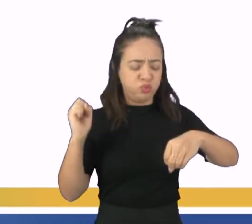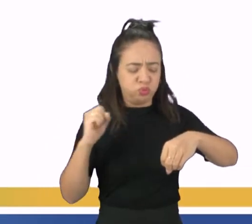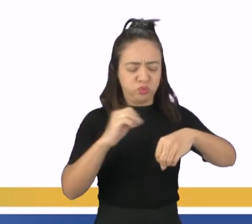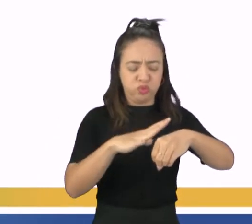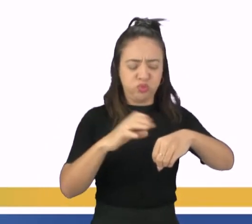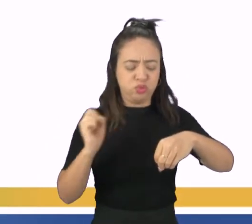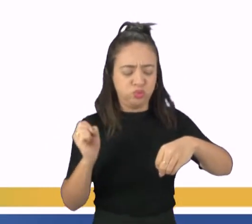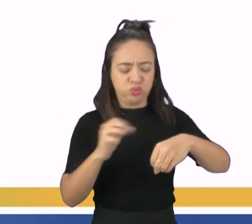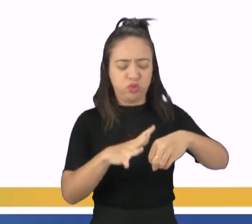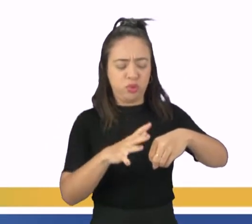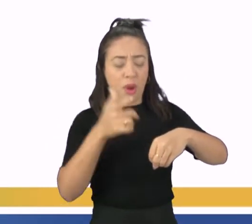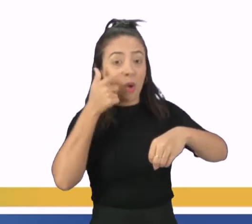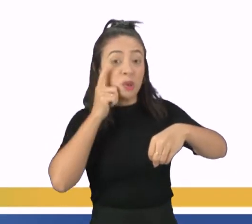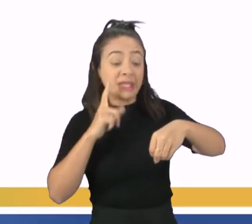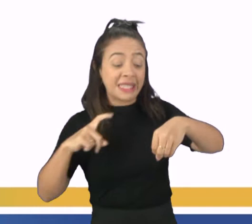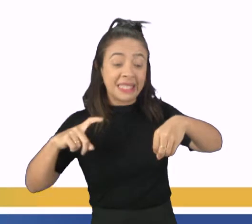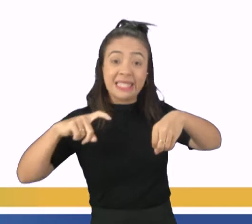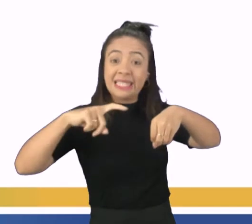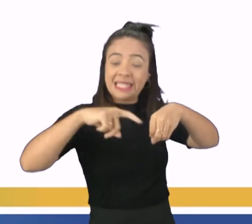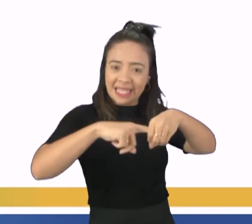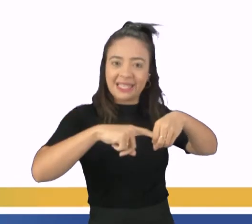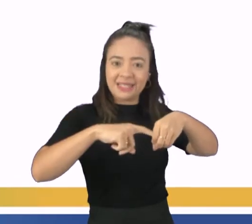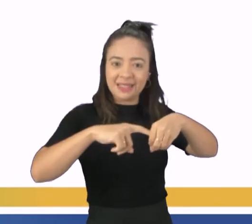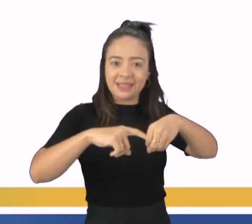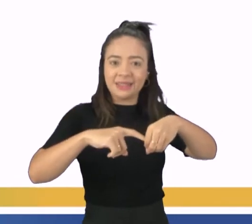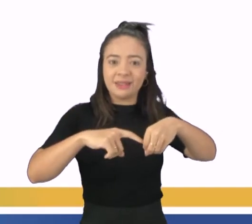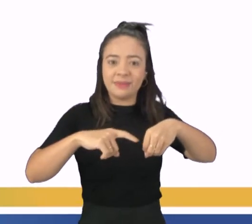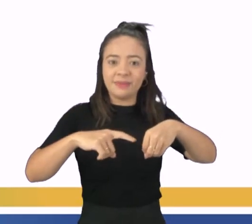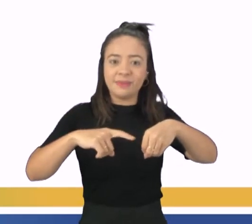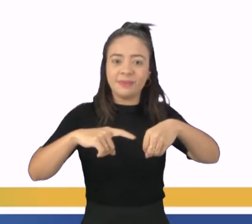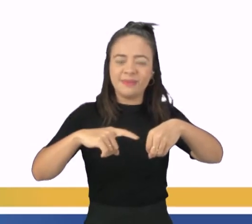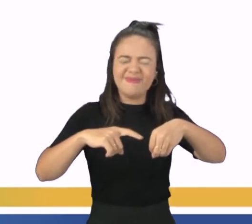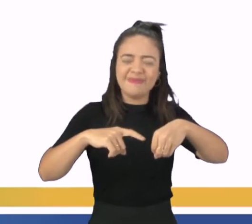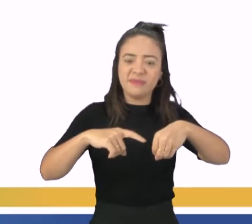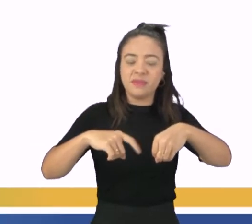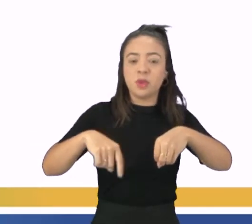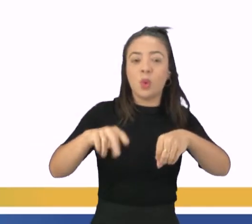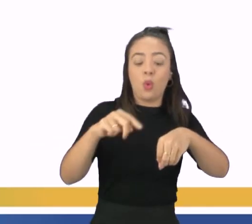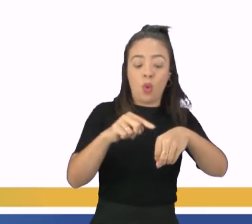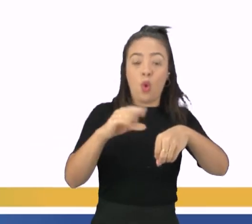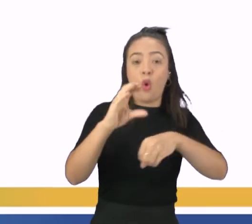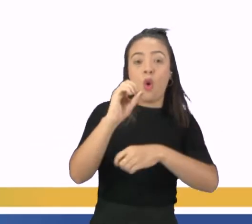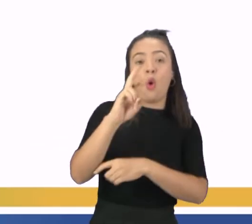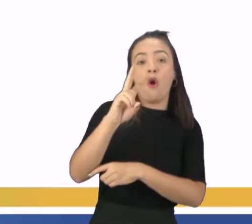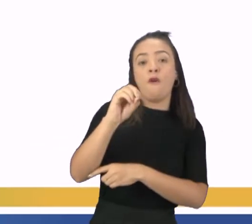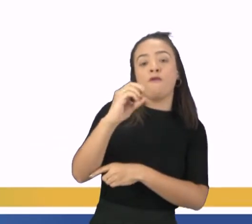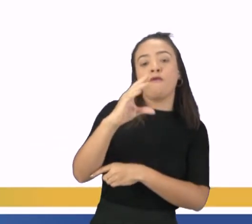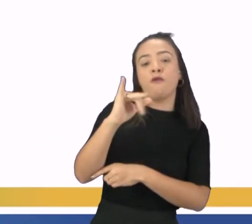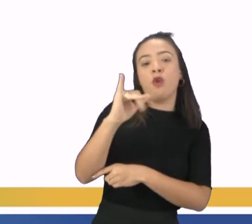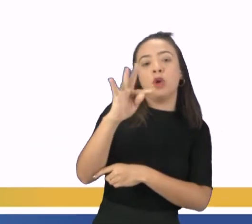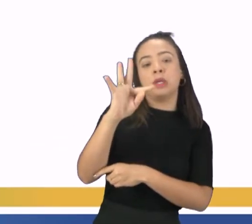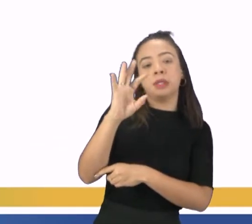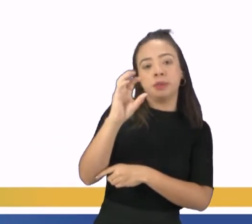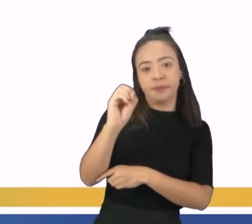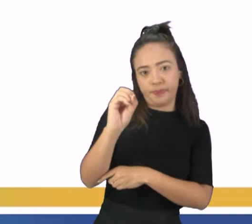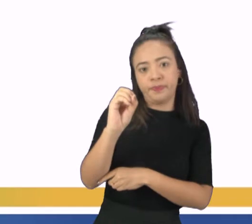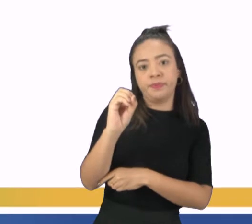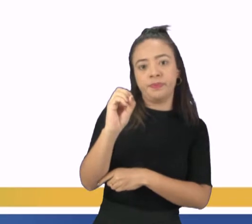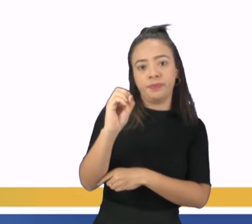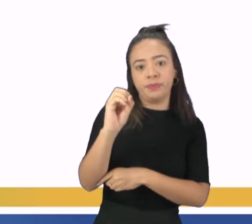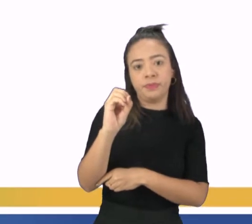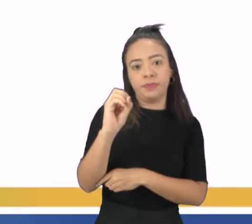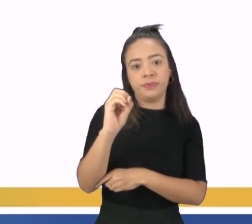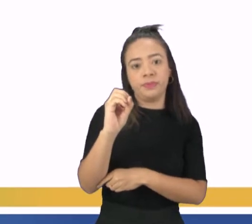penetração do ovócito, tá? Ovócito, gente, é o gameta feminino, tá? Vocês podem encontrar em alguns livros mais antigos, né, o nome